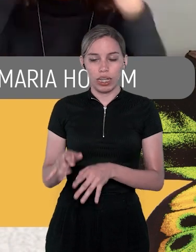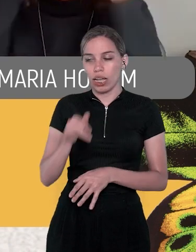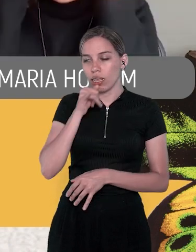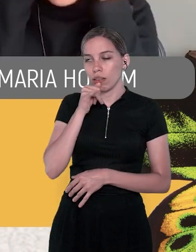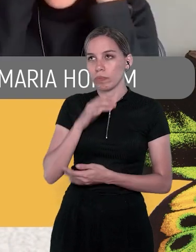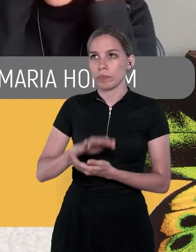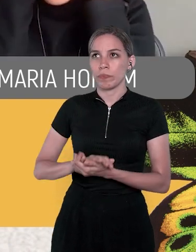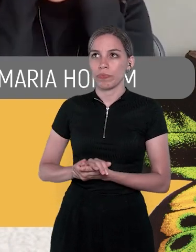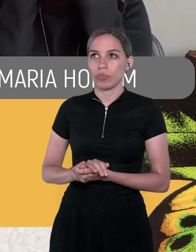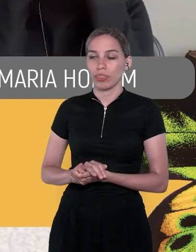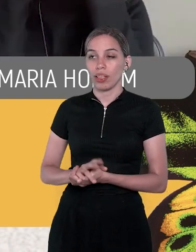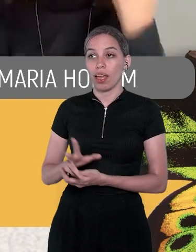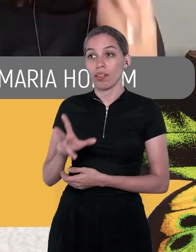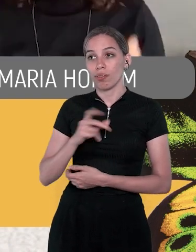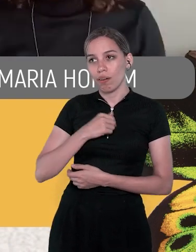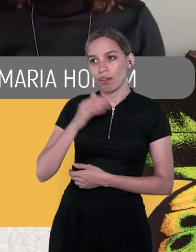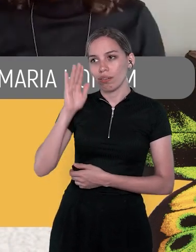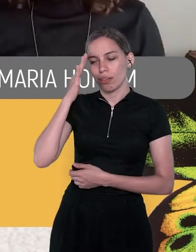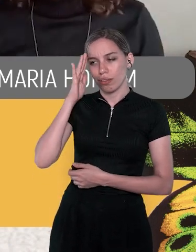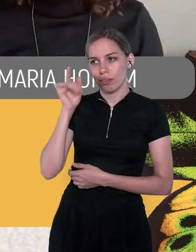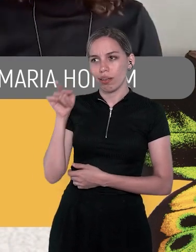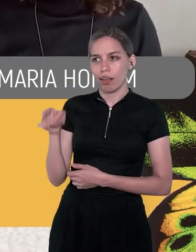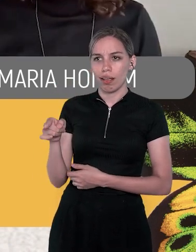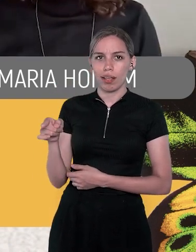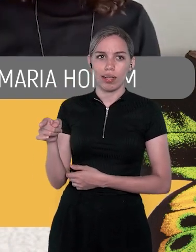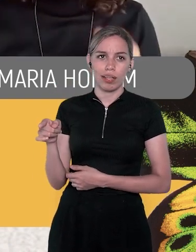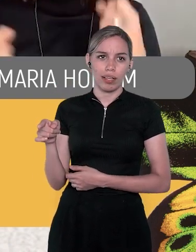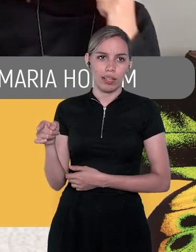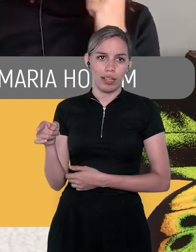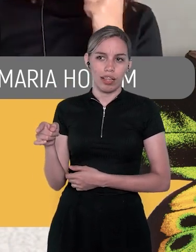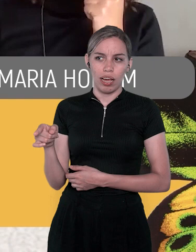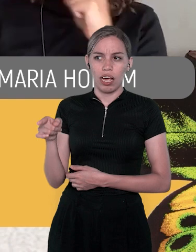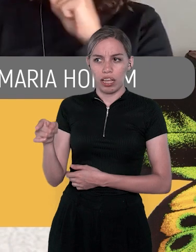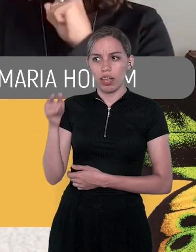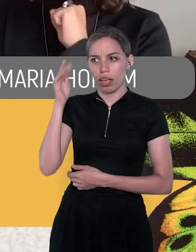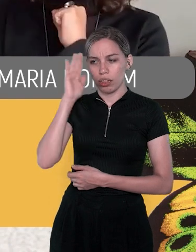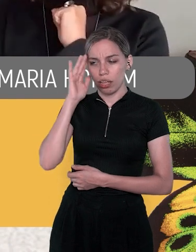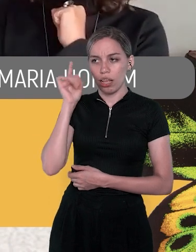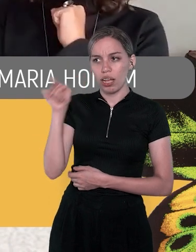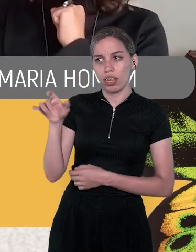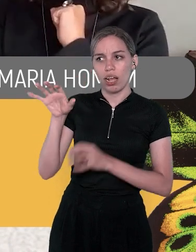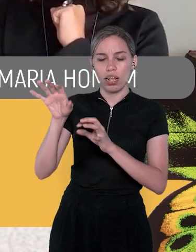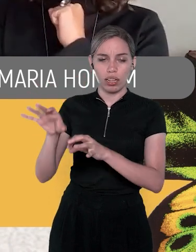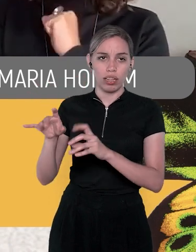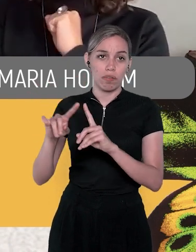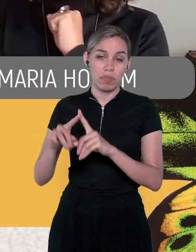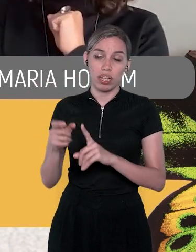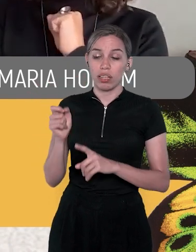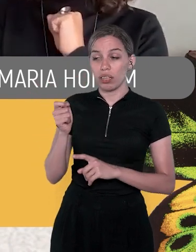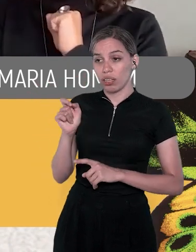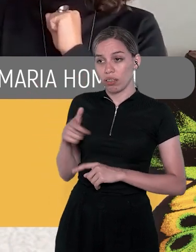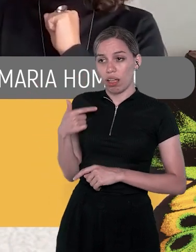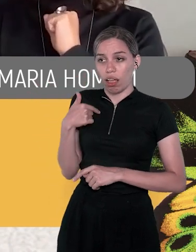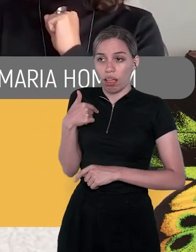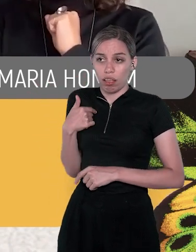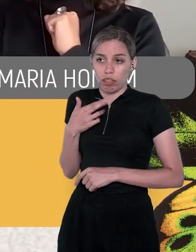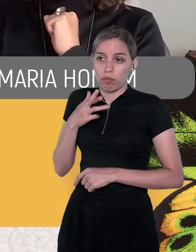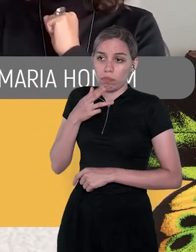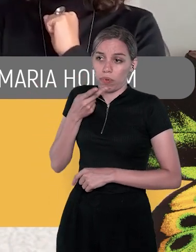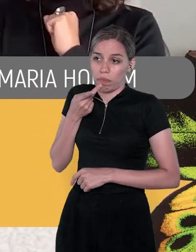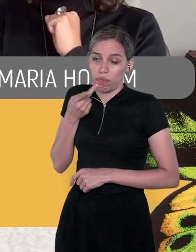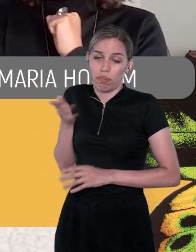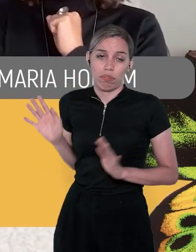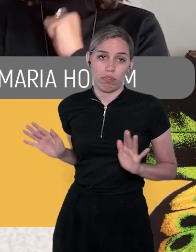nossa, entendi o que é o mundo, entendi que ele é isso, mas quem sou eu? O que seria um romance